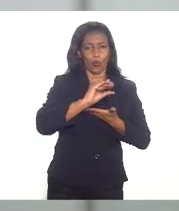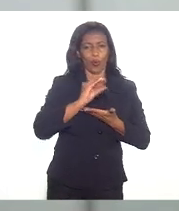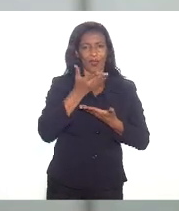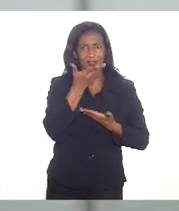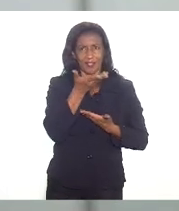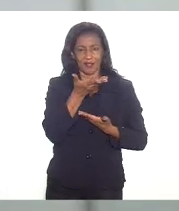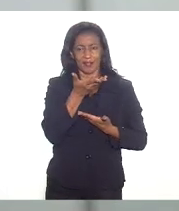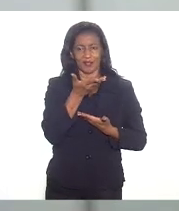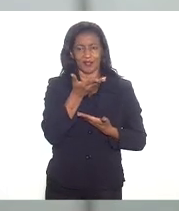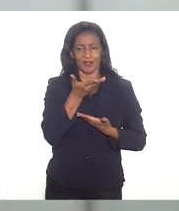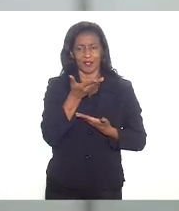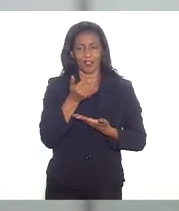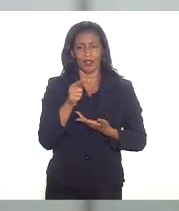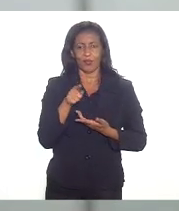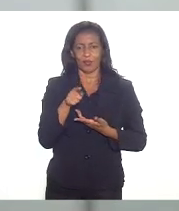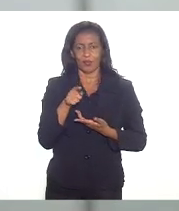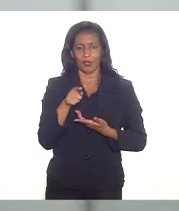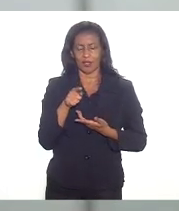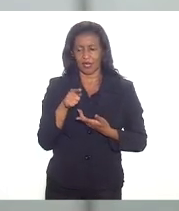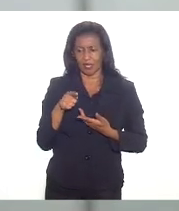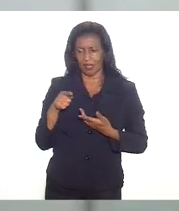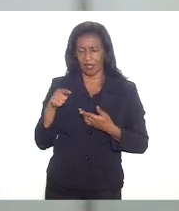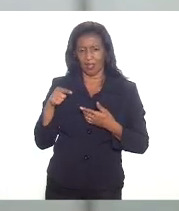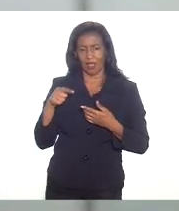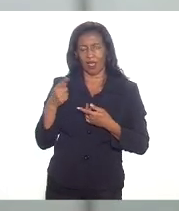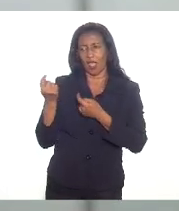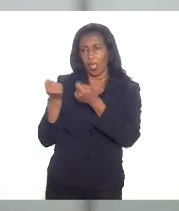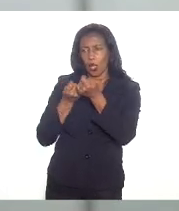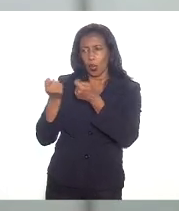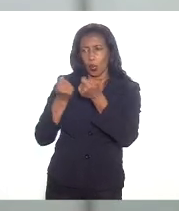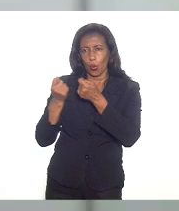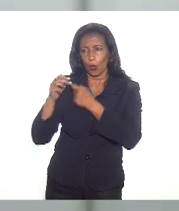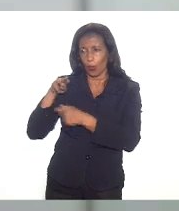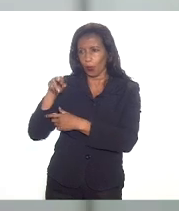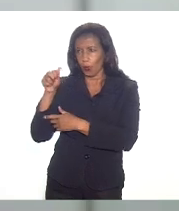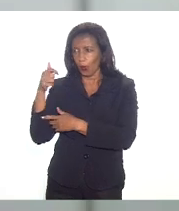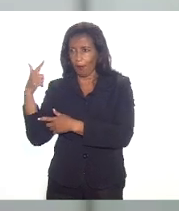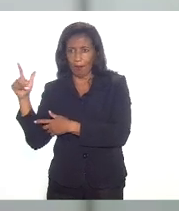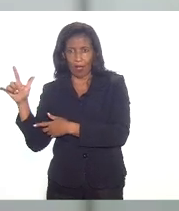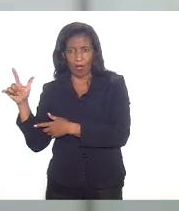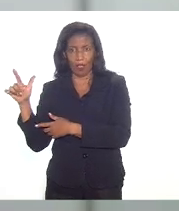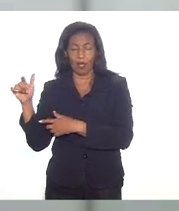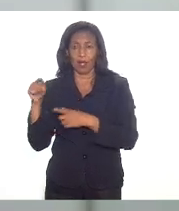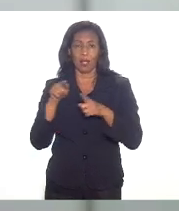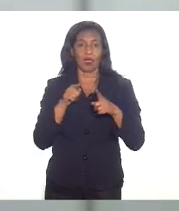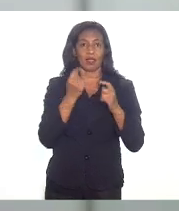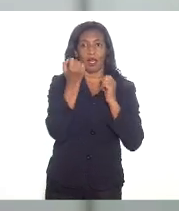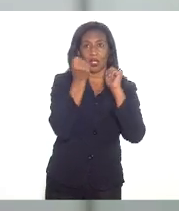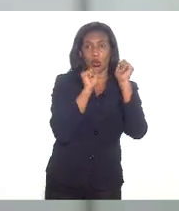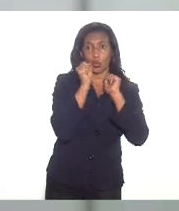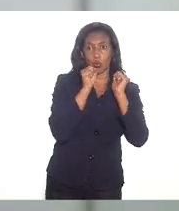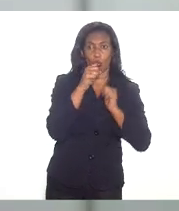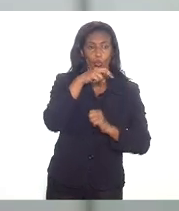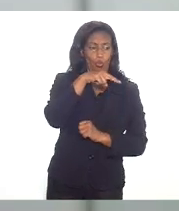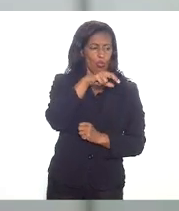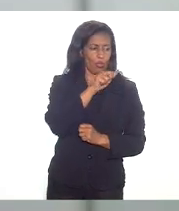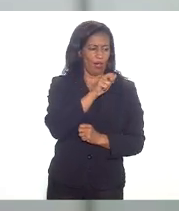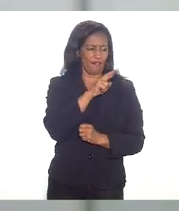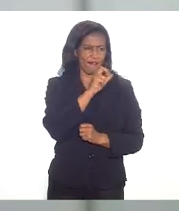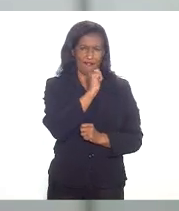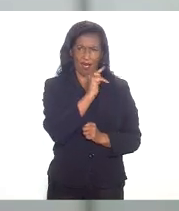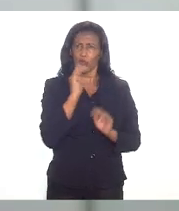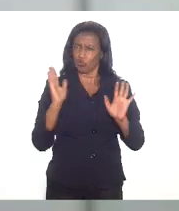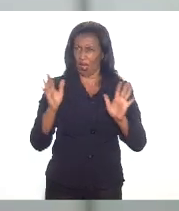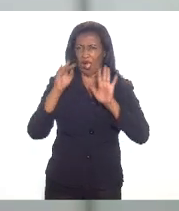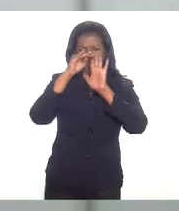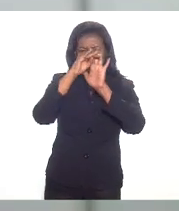a economia do mar e o cluster da indústria naval, que está muito bem organizado,